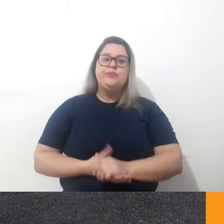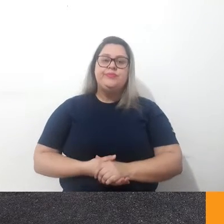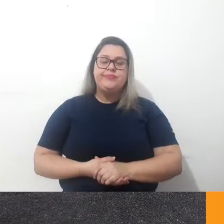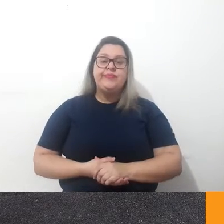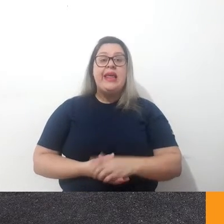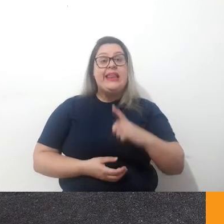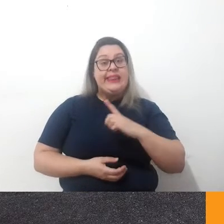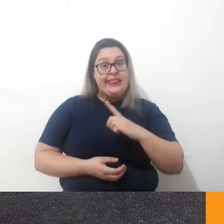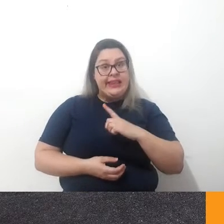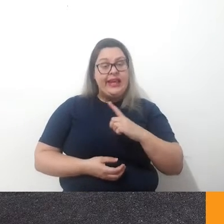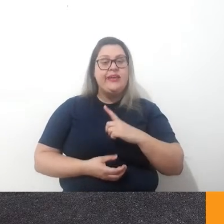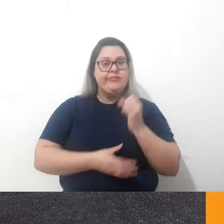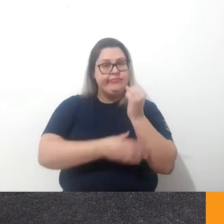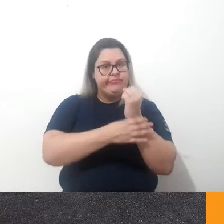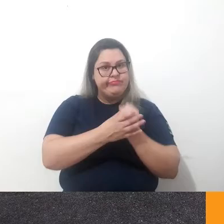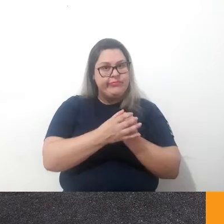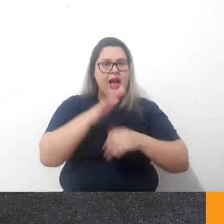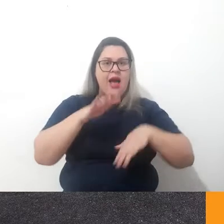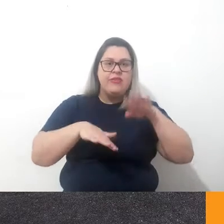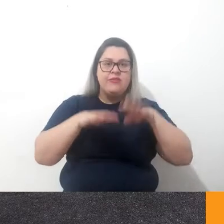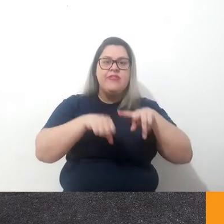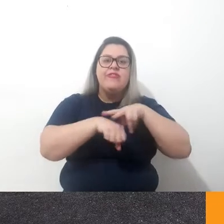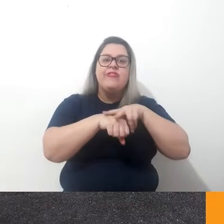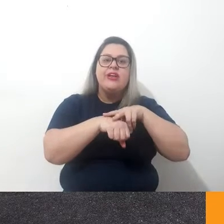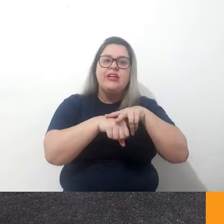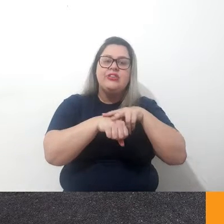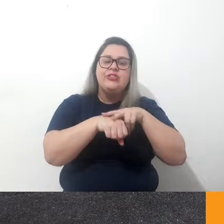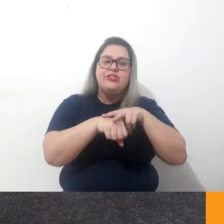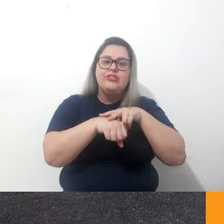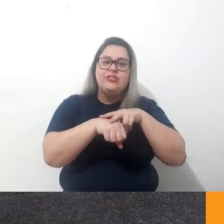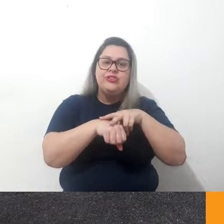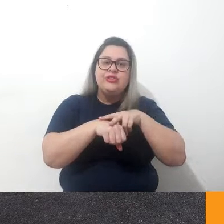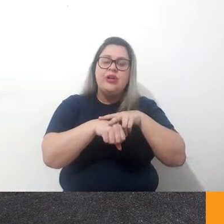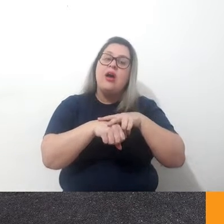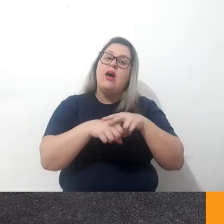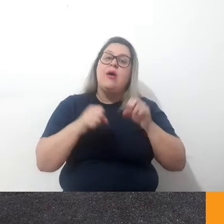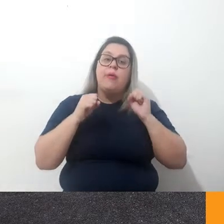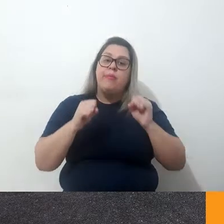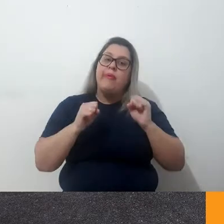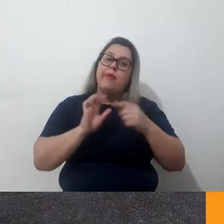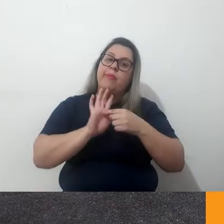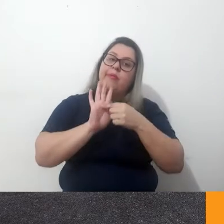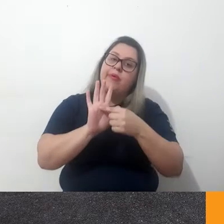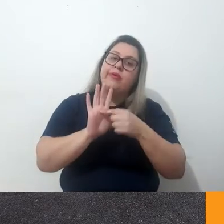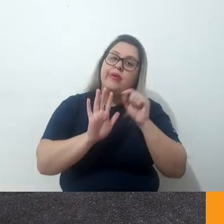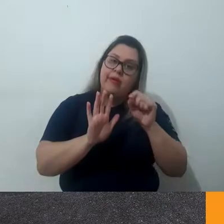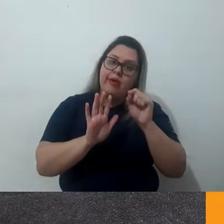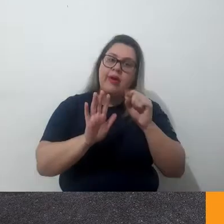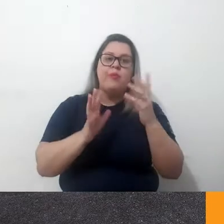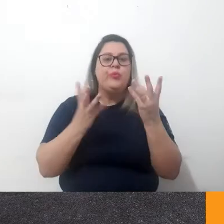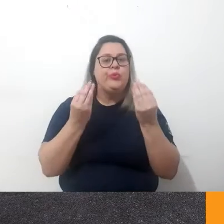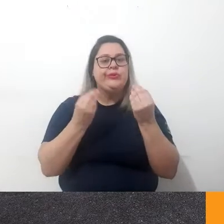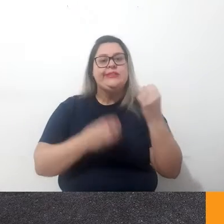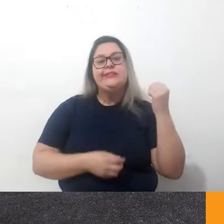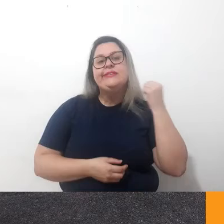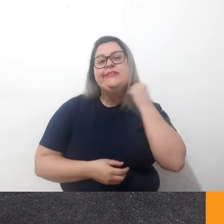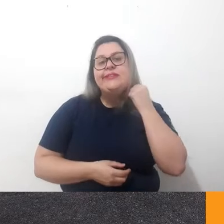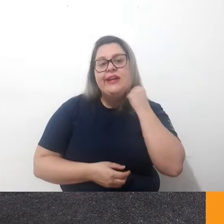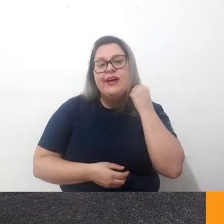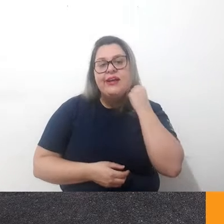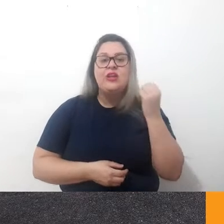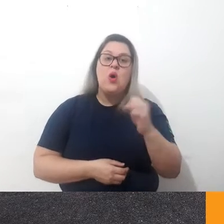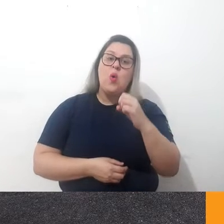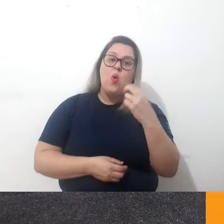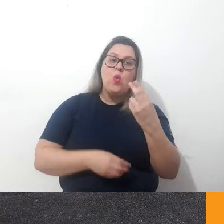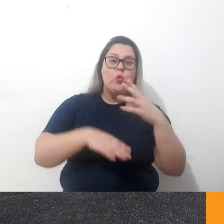Existem fezes que podem estar verdes, tá? Isso pode ser indicativo de excesso de estresse, ou pode ser